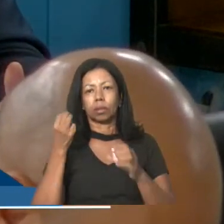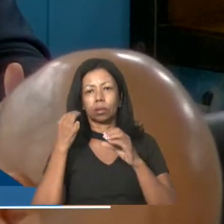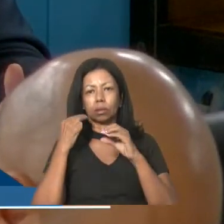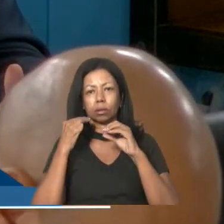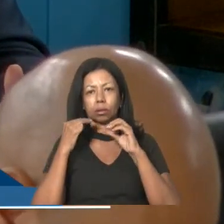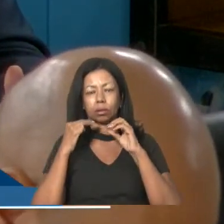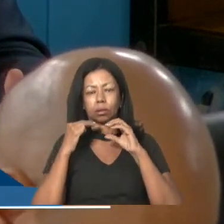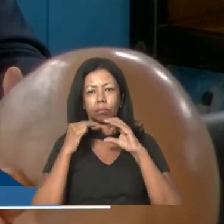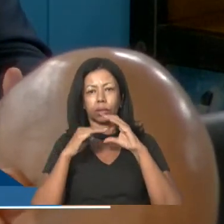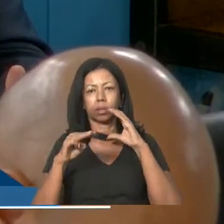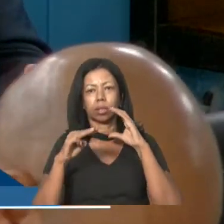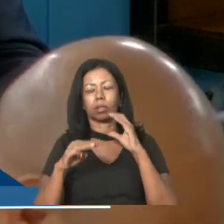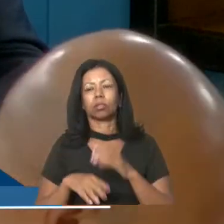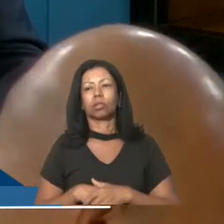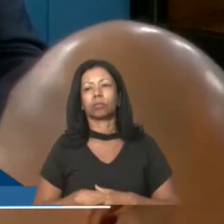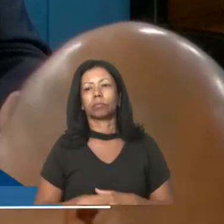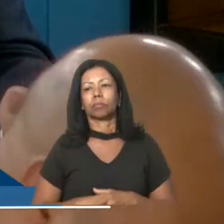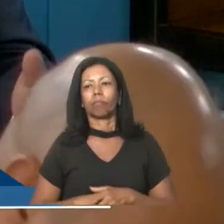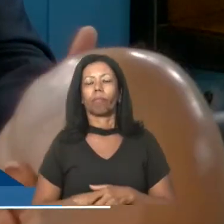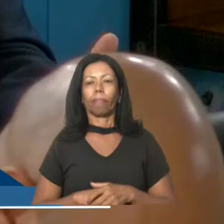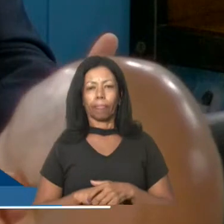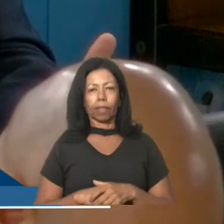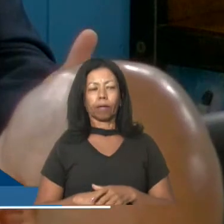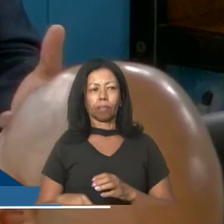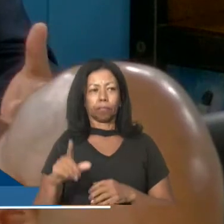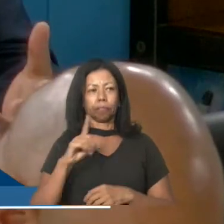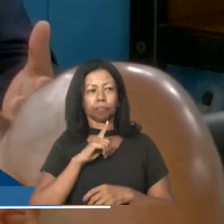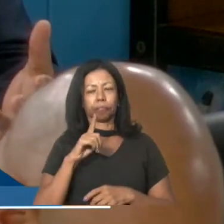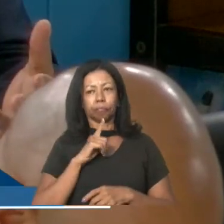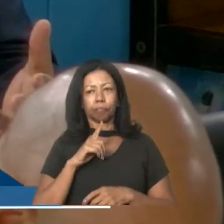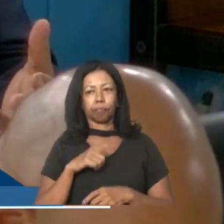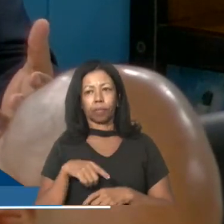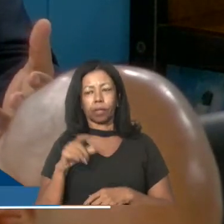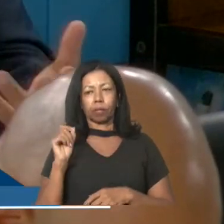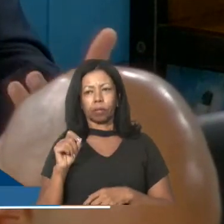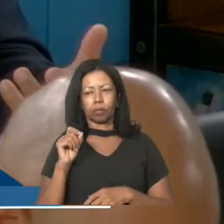mensagens. Marcados em postagem com